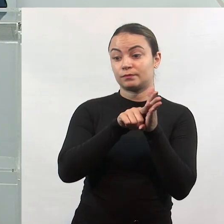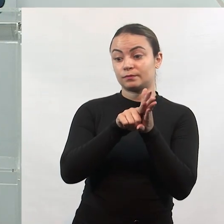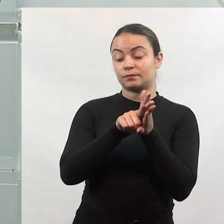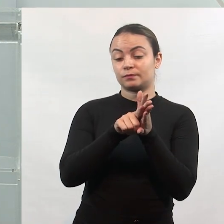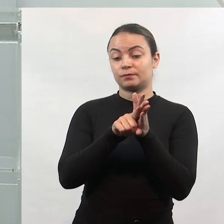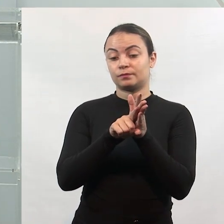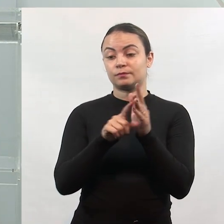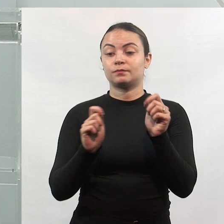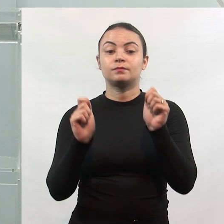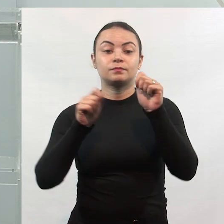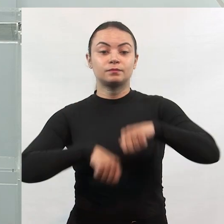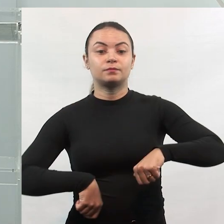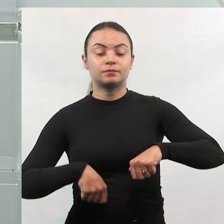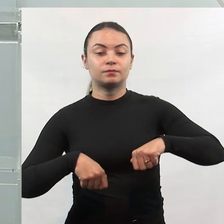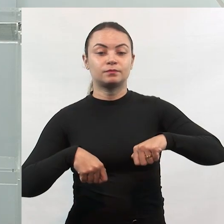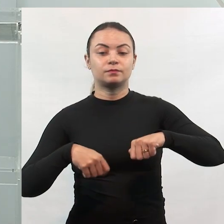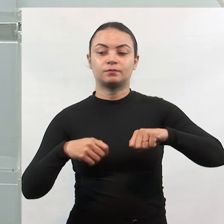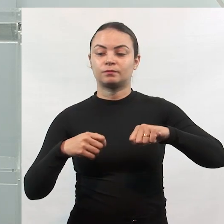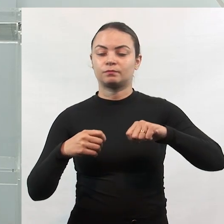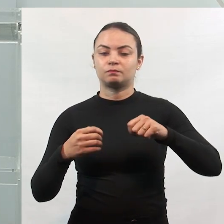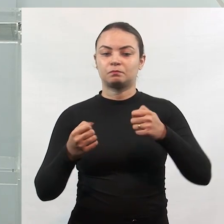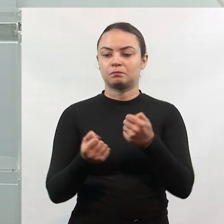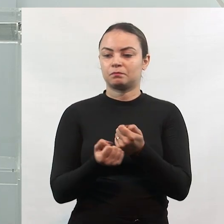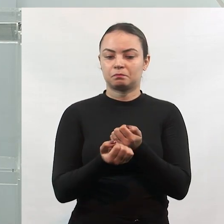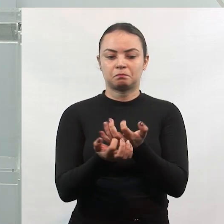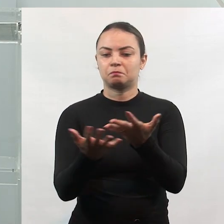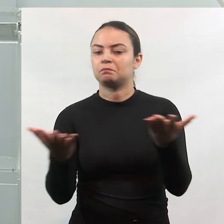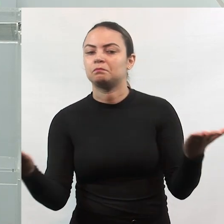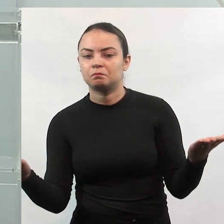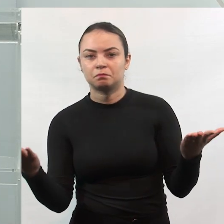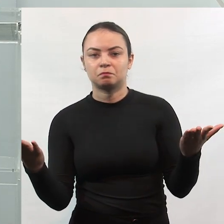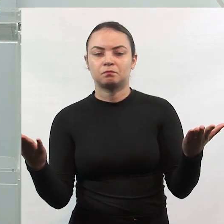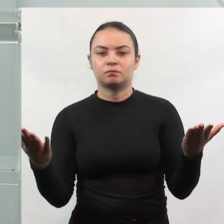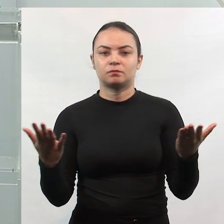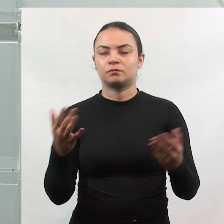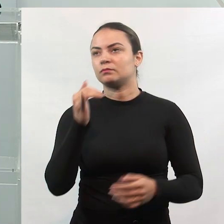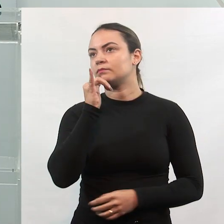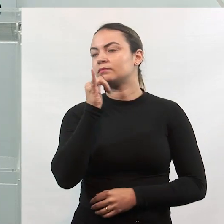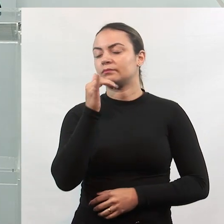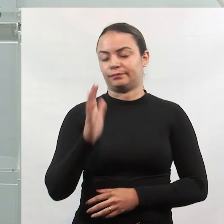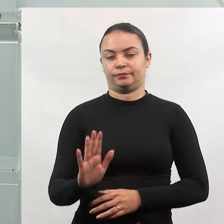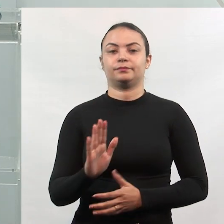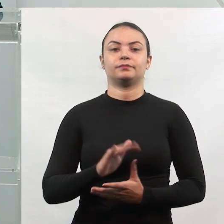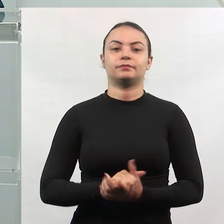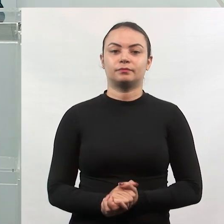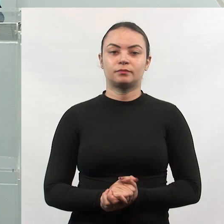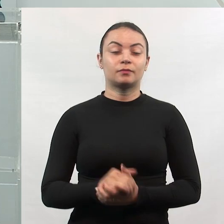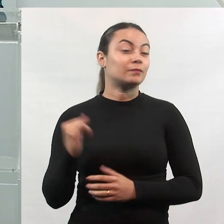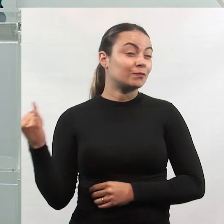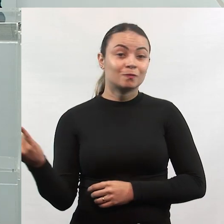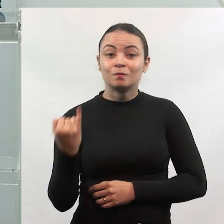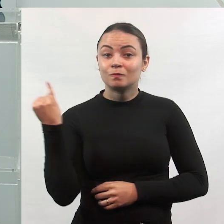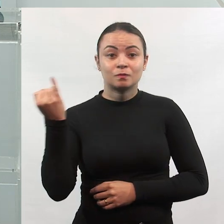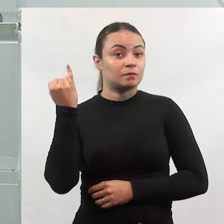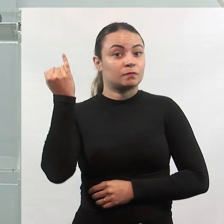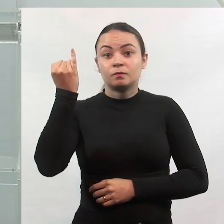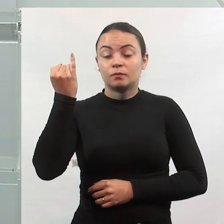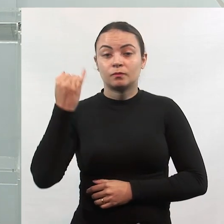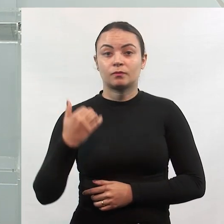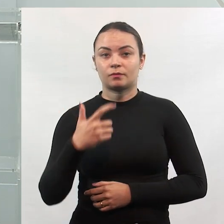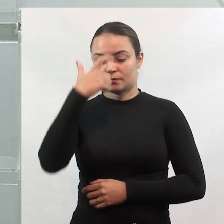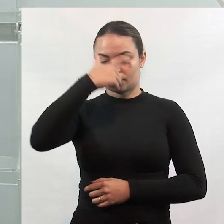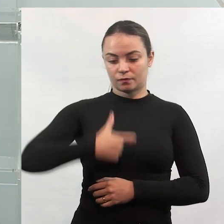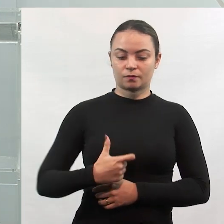olhar todos os elementos, né, todas as partes daquele todo. Então, quando a gente fala da relação entre a formação